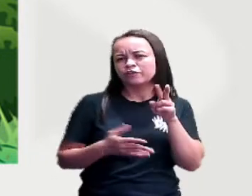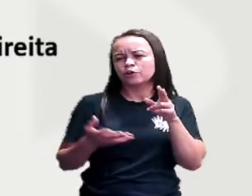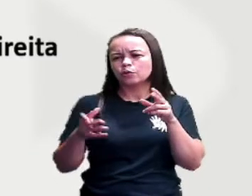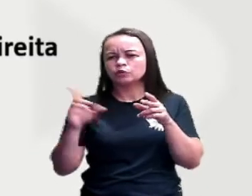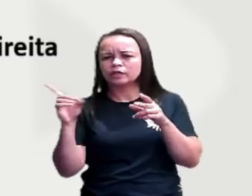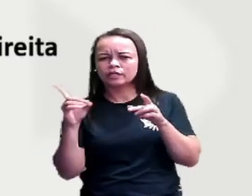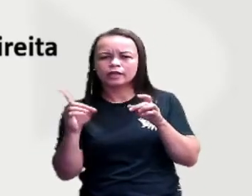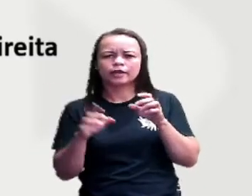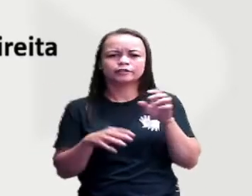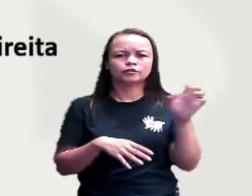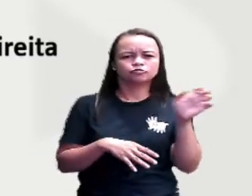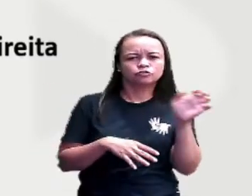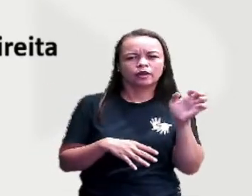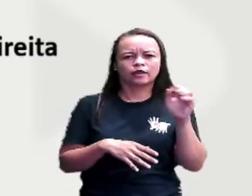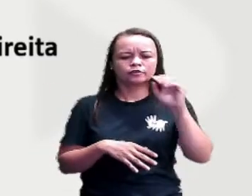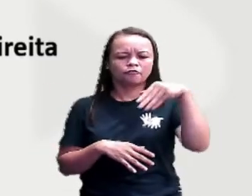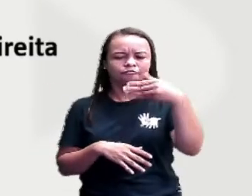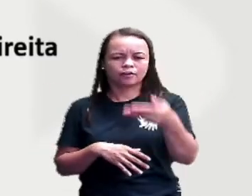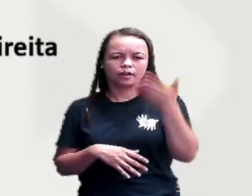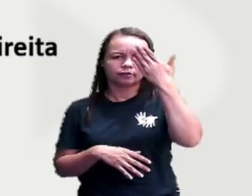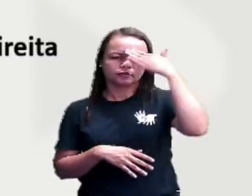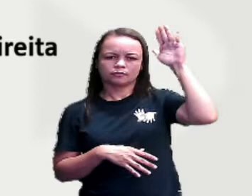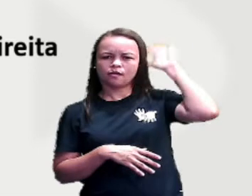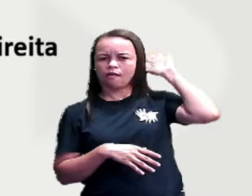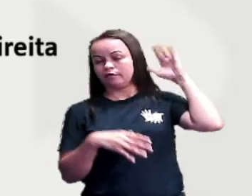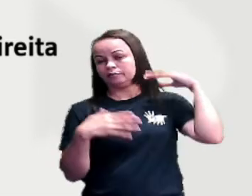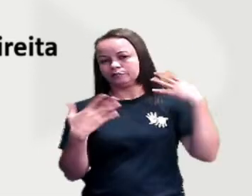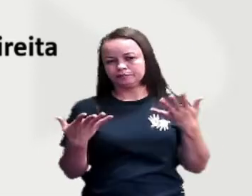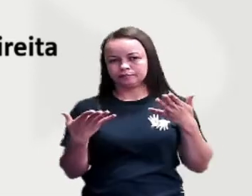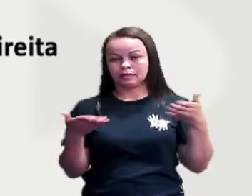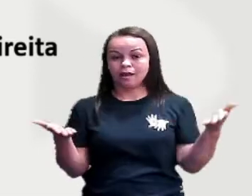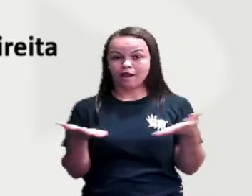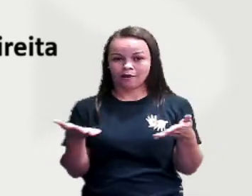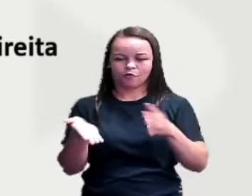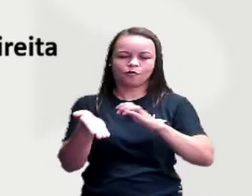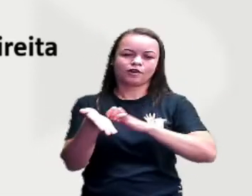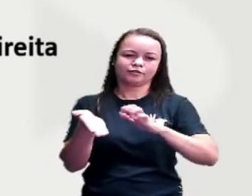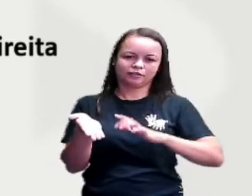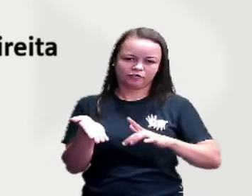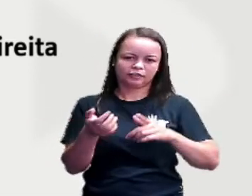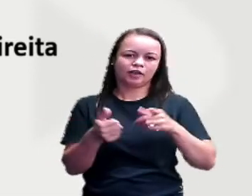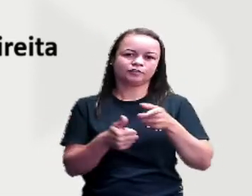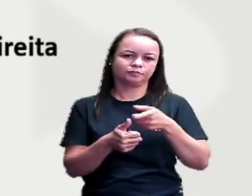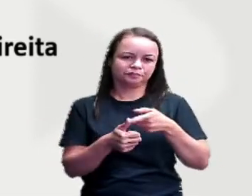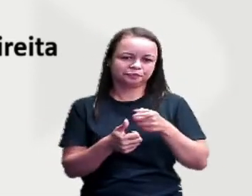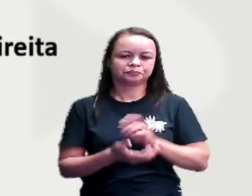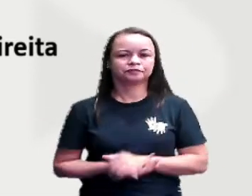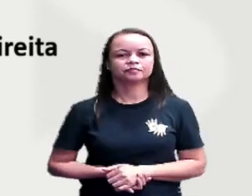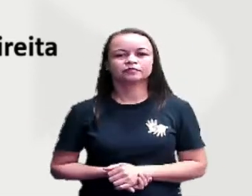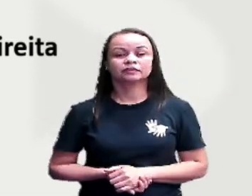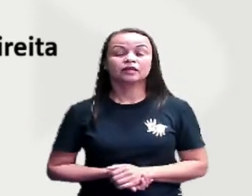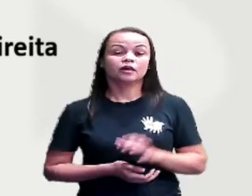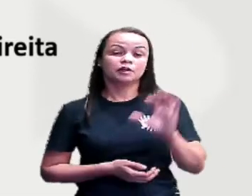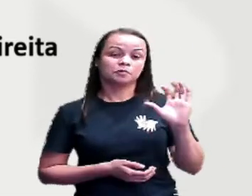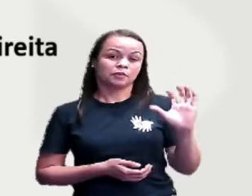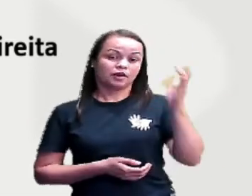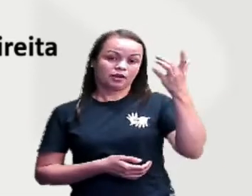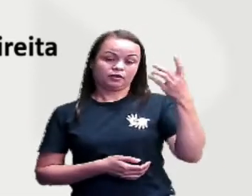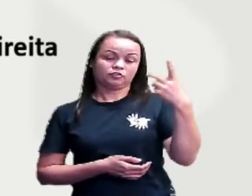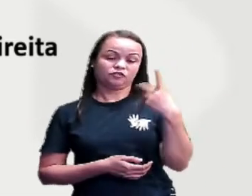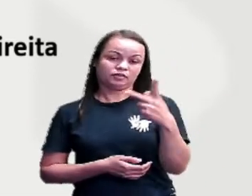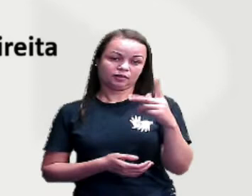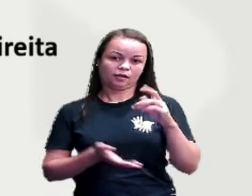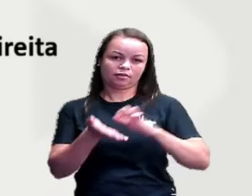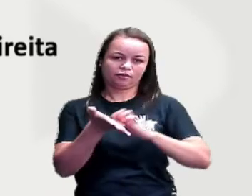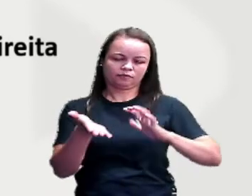trás. Agora a gente vai para o nosso exercício 1. E para resolver esse exercício